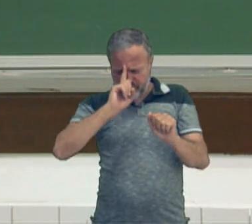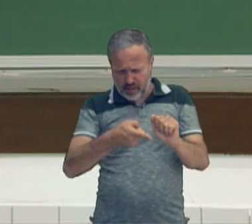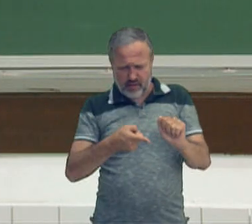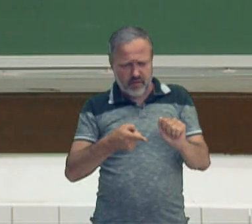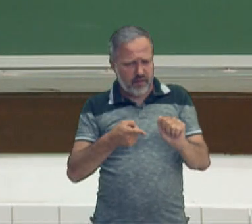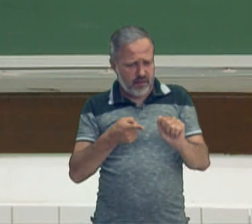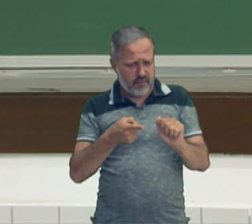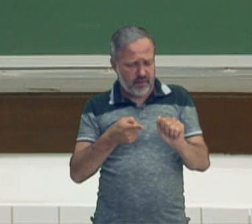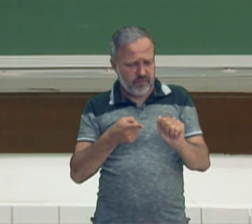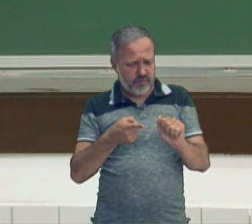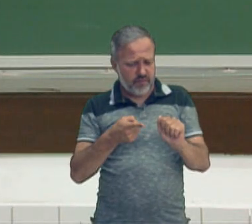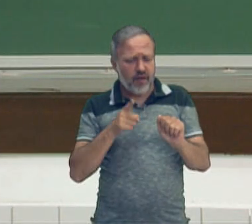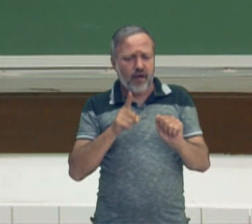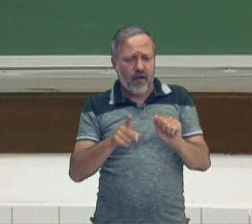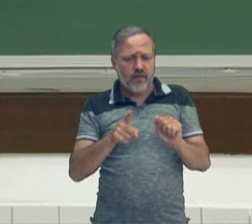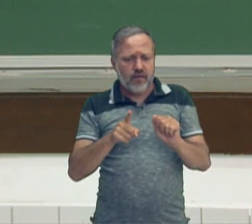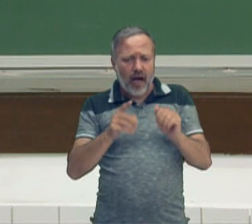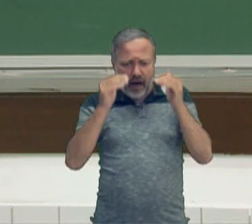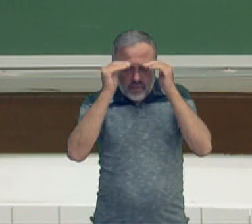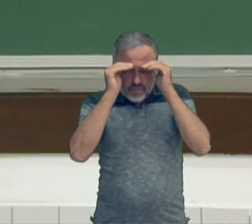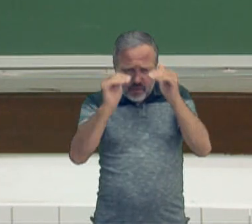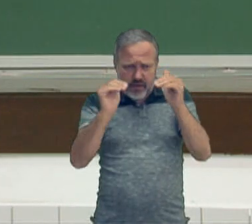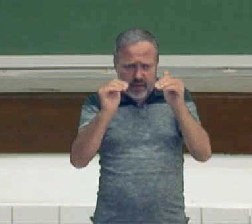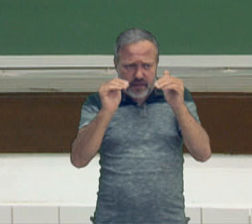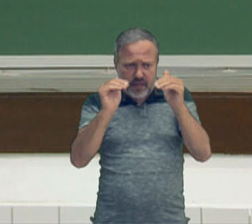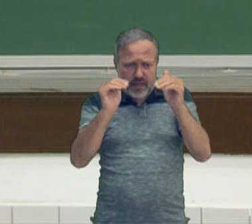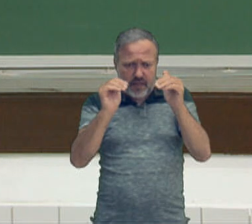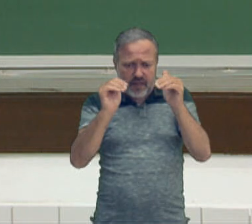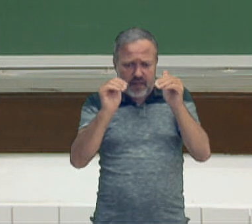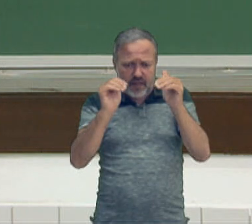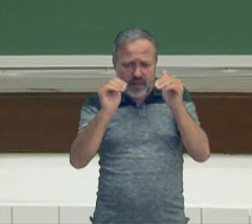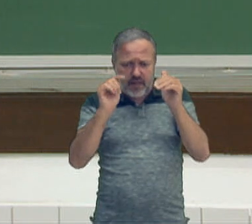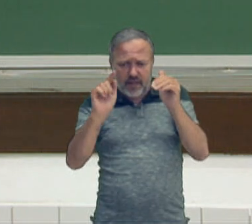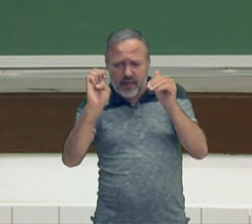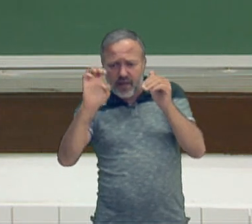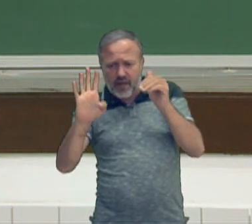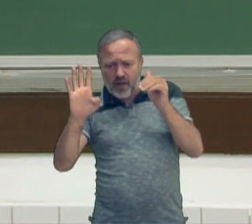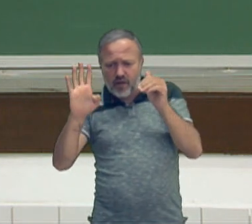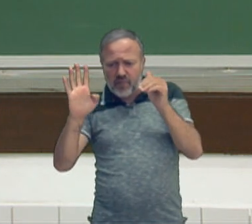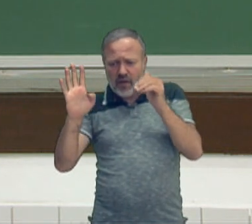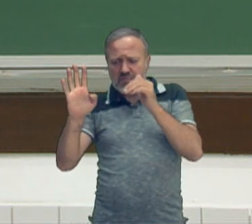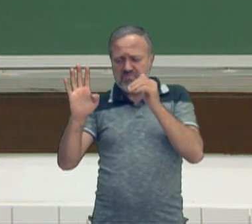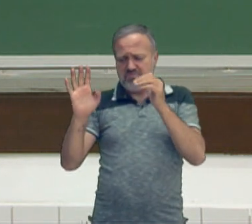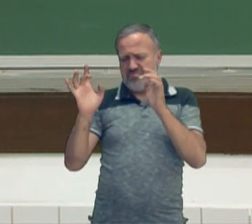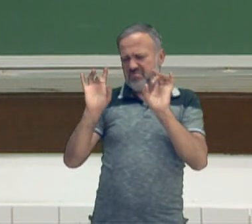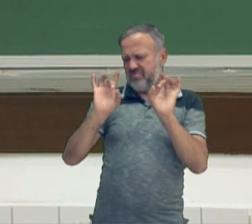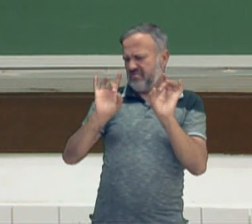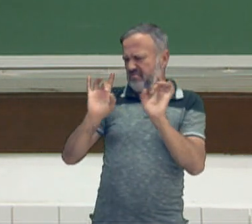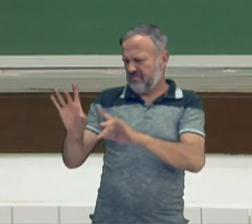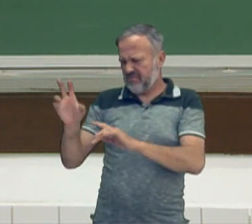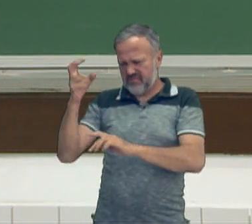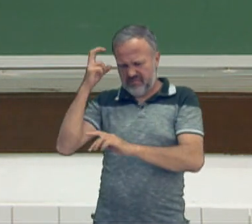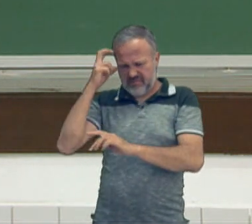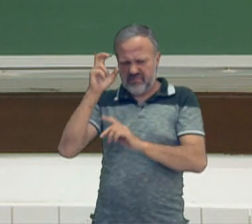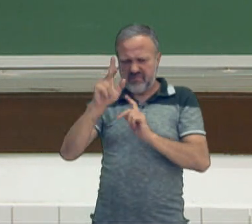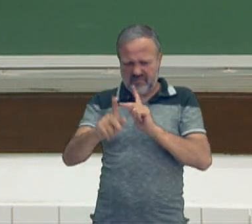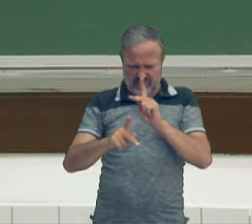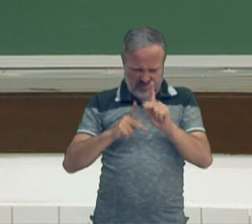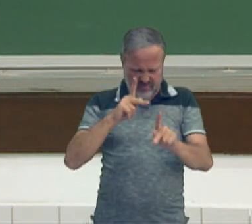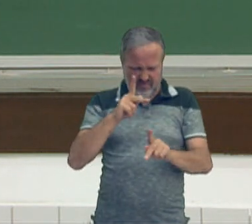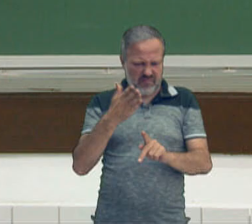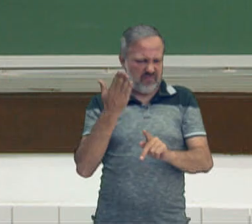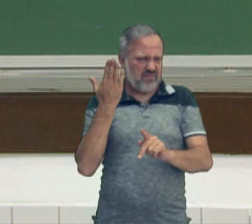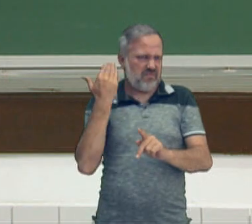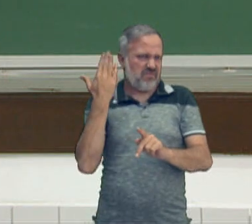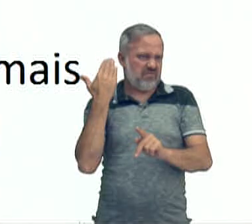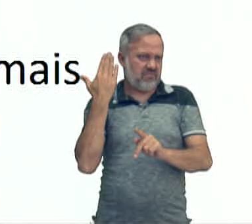ignorando a cultura daqueles povos. Isso eu acho lamentável, ok? E finalmente, né, você